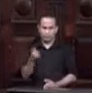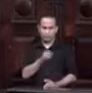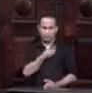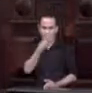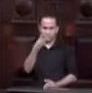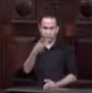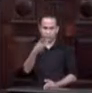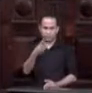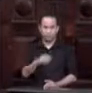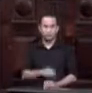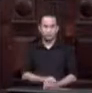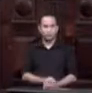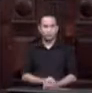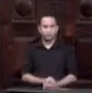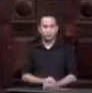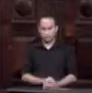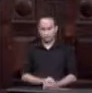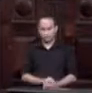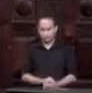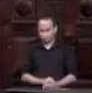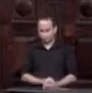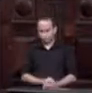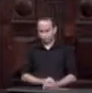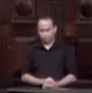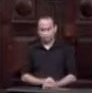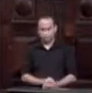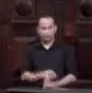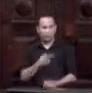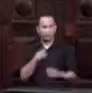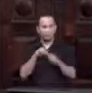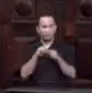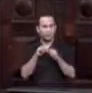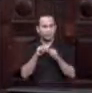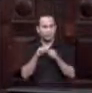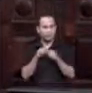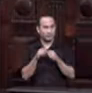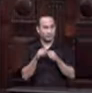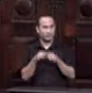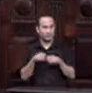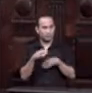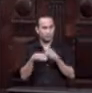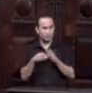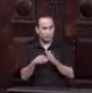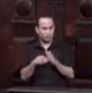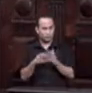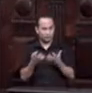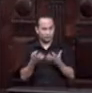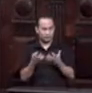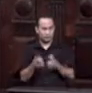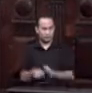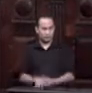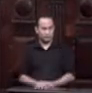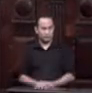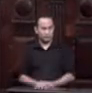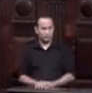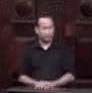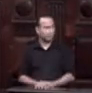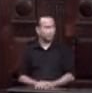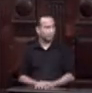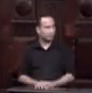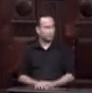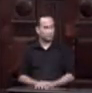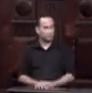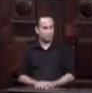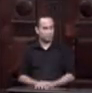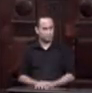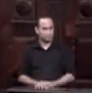3. Aditiva número 3. O senhor quer fazer seguida, encaminhar todas? São... Não,